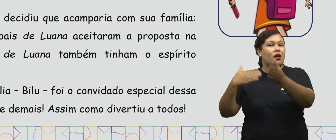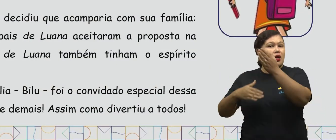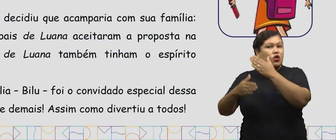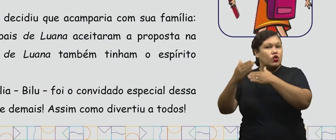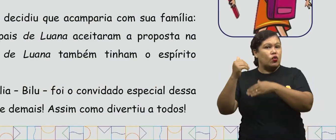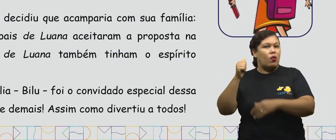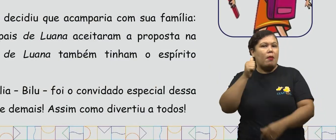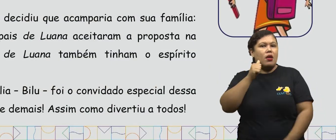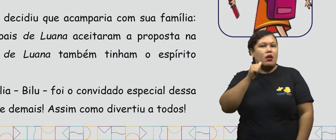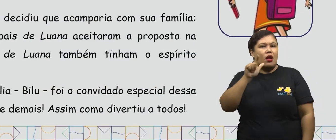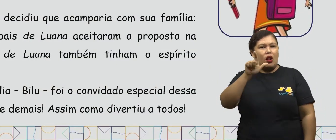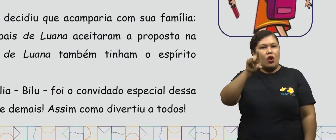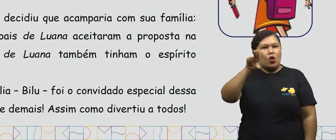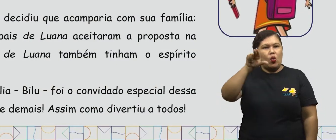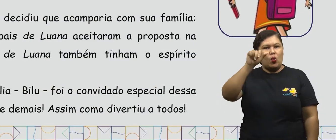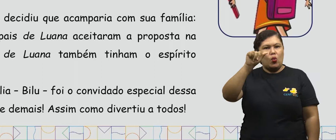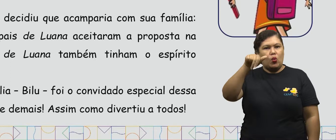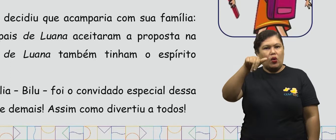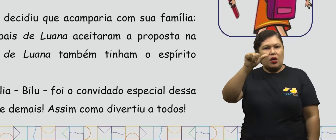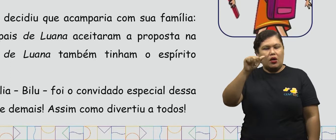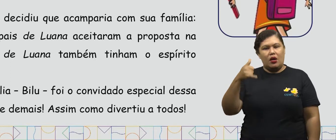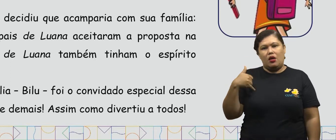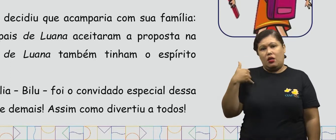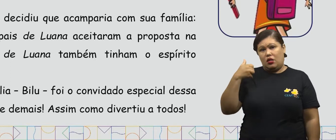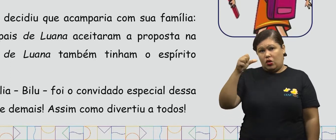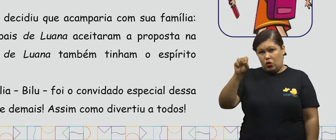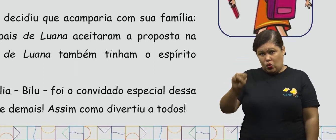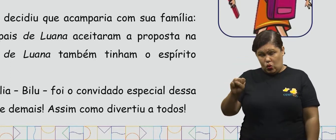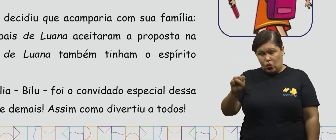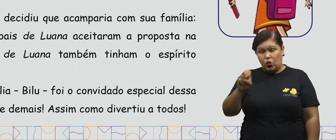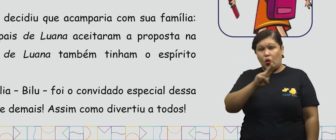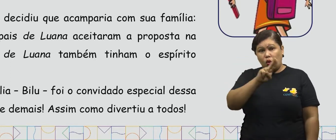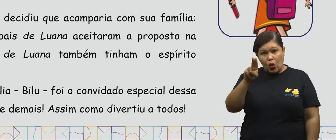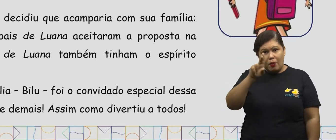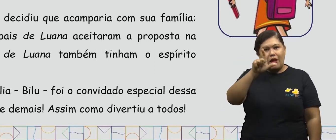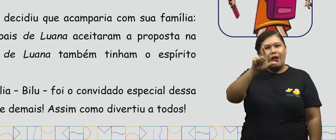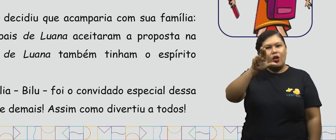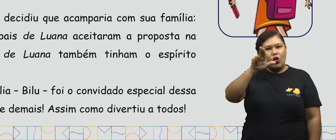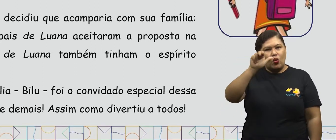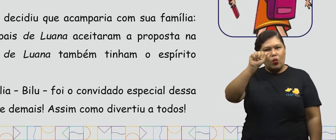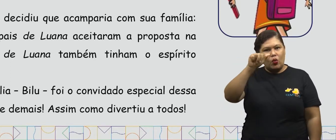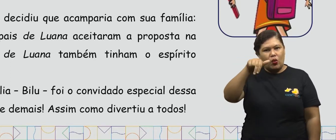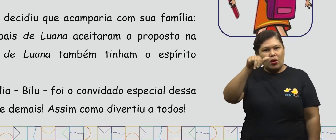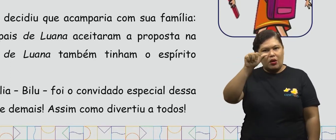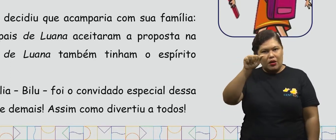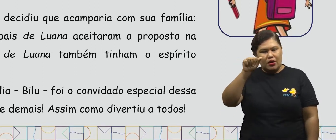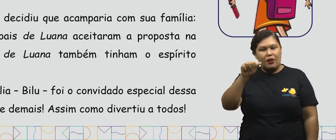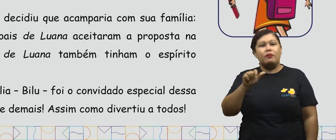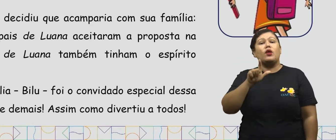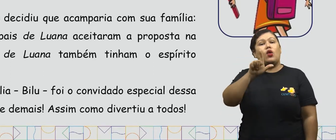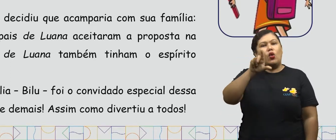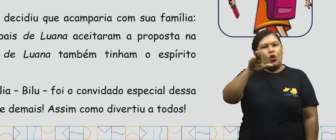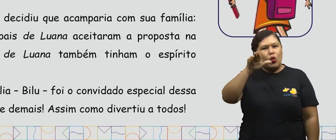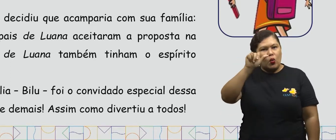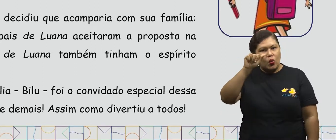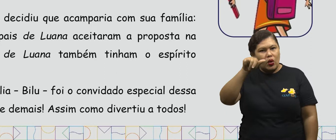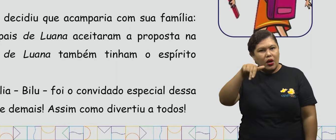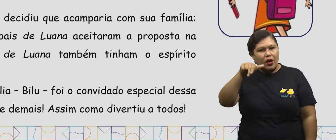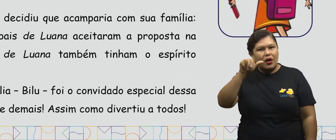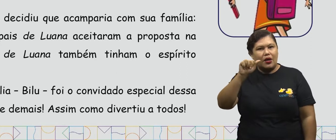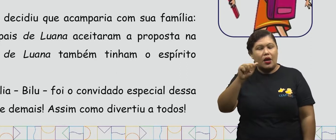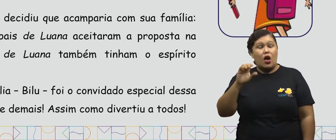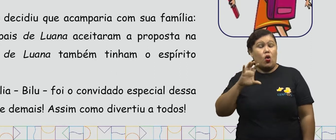vez uma Luana, de apenas 8 anos de idade. Seu nome era Luana. Luana adorava todo tipo